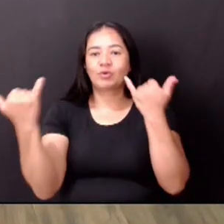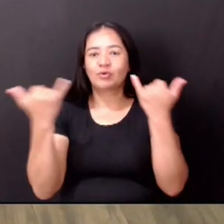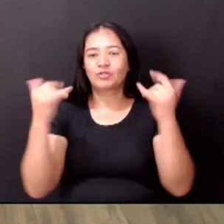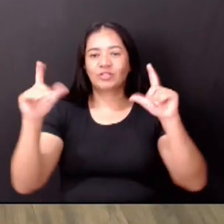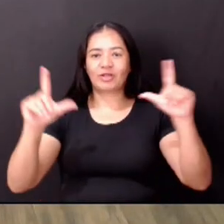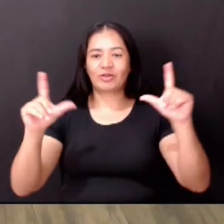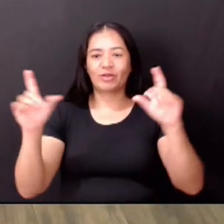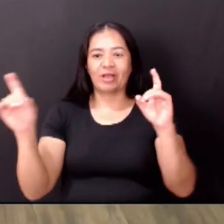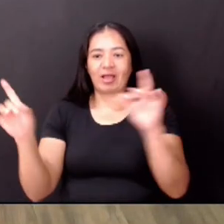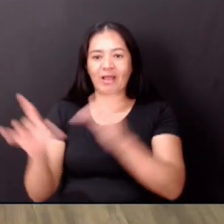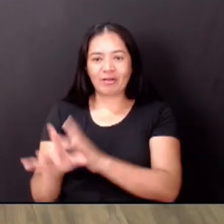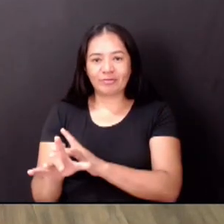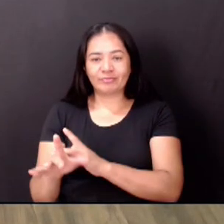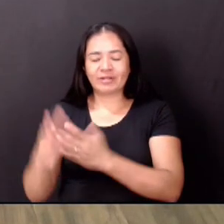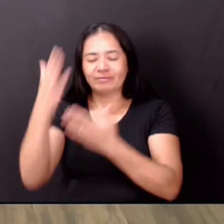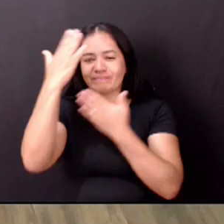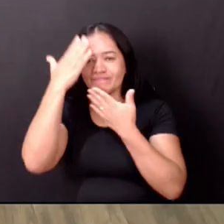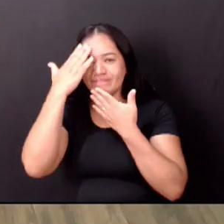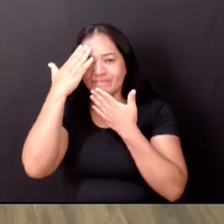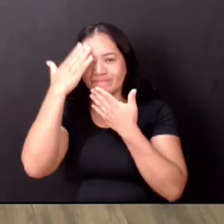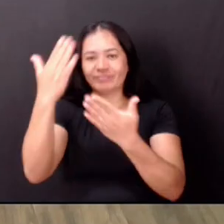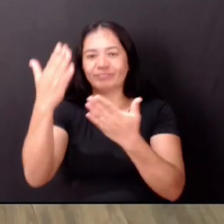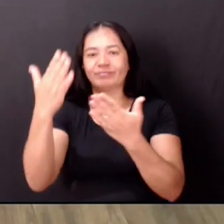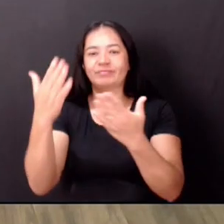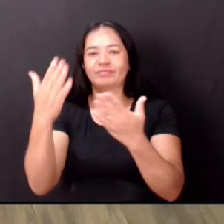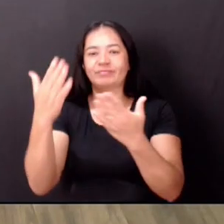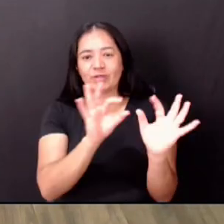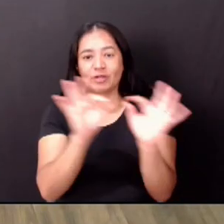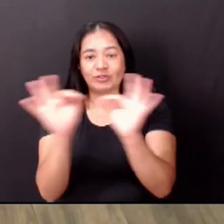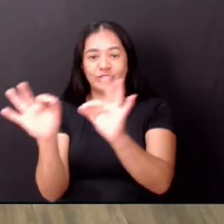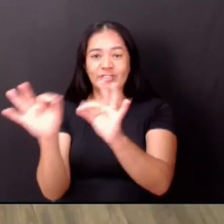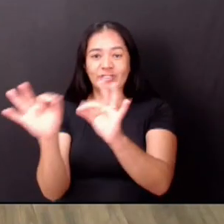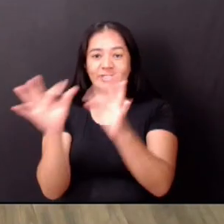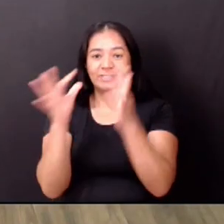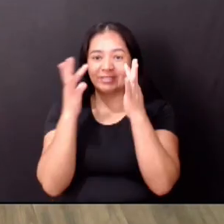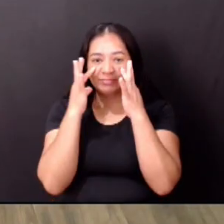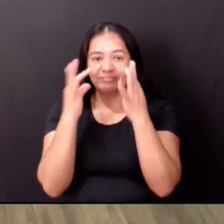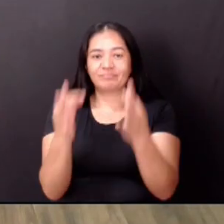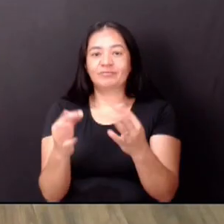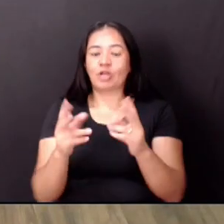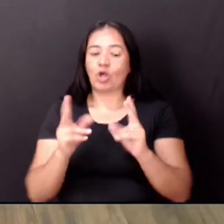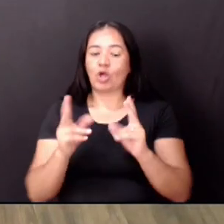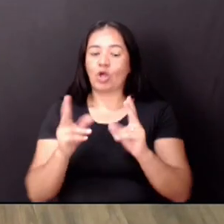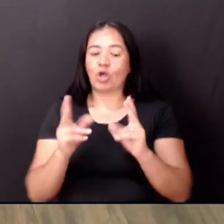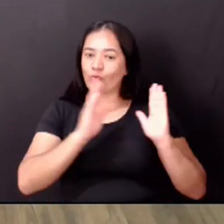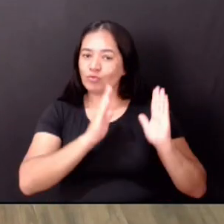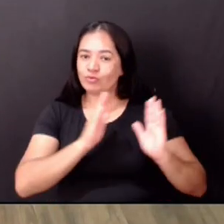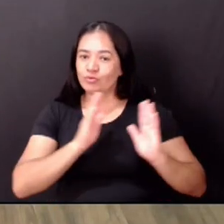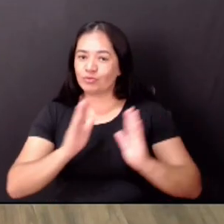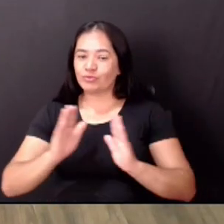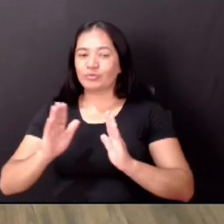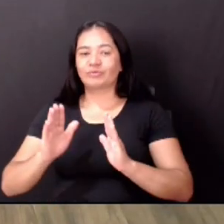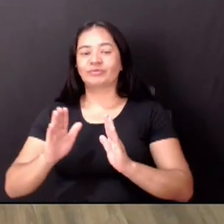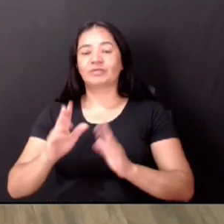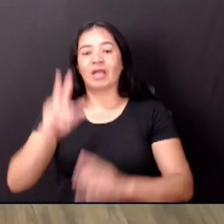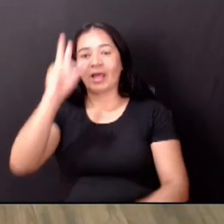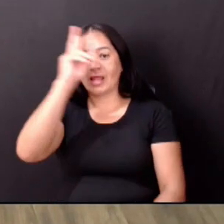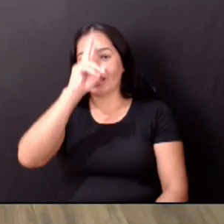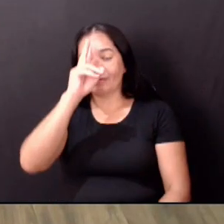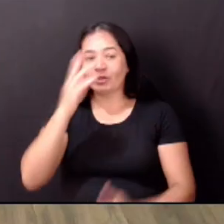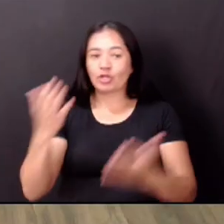Muito obrigado pela sua companhia, pela sua audiência. Continue na nossa programação, lembrando que hoje é quarta-feira, dia